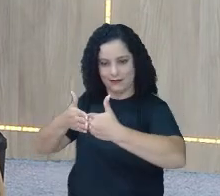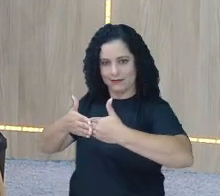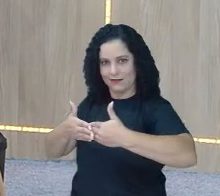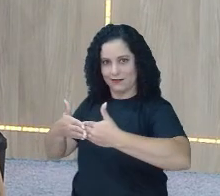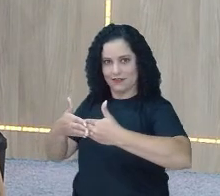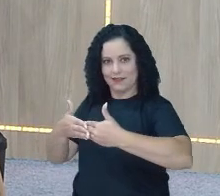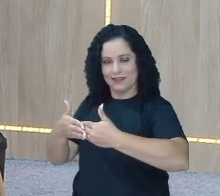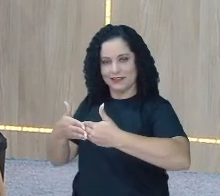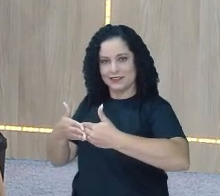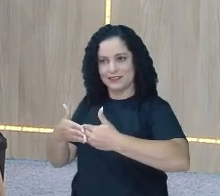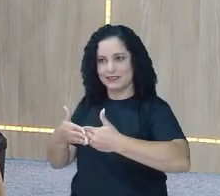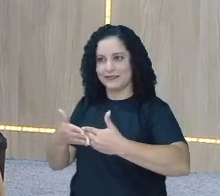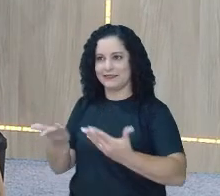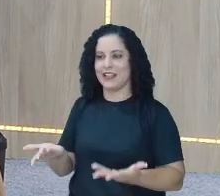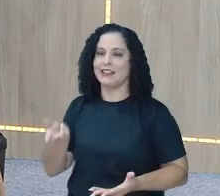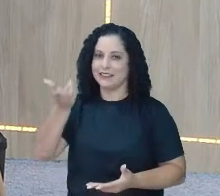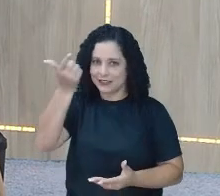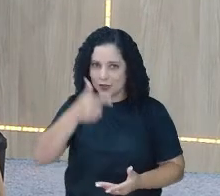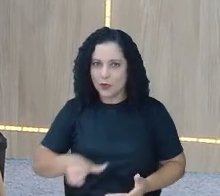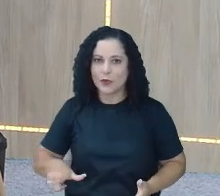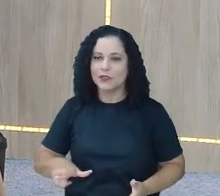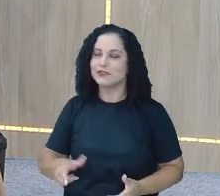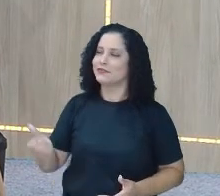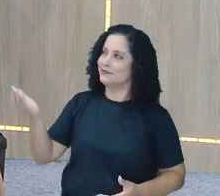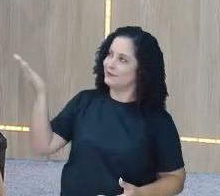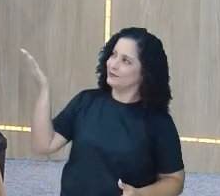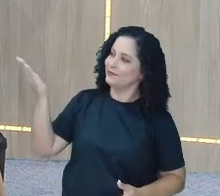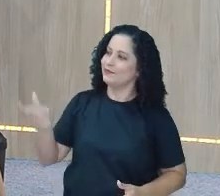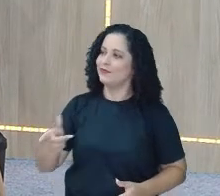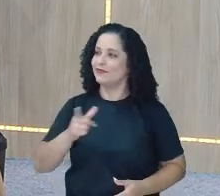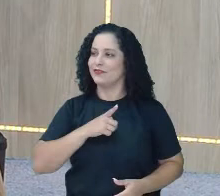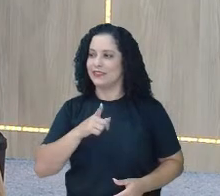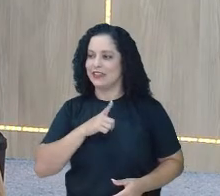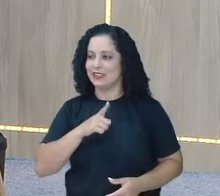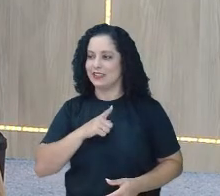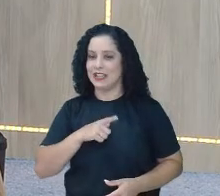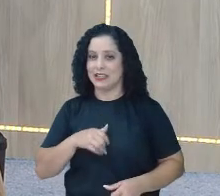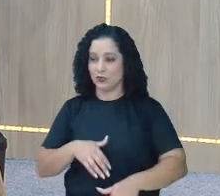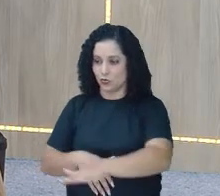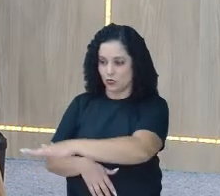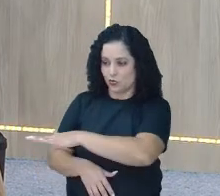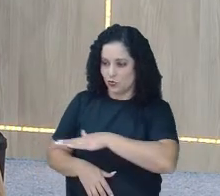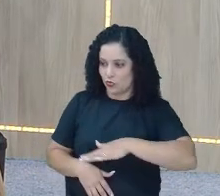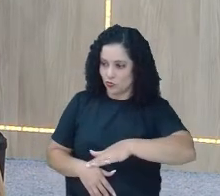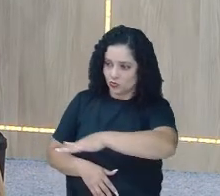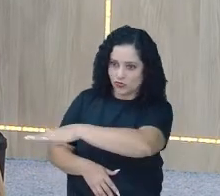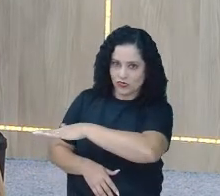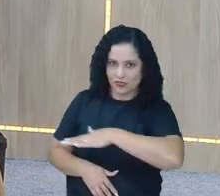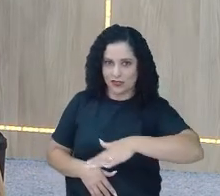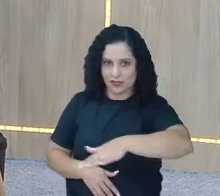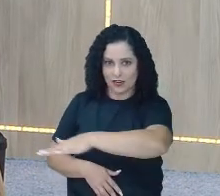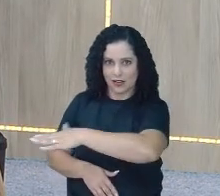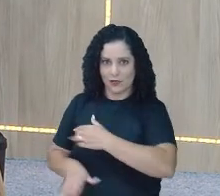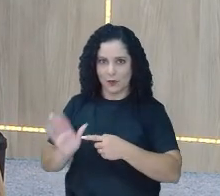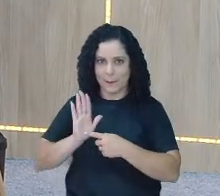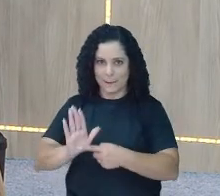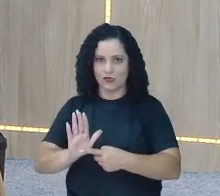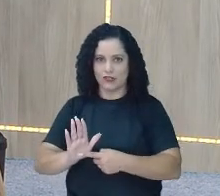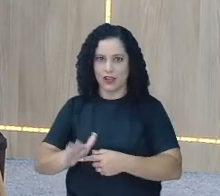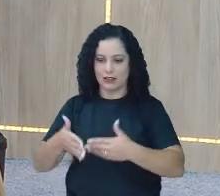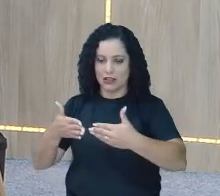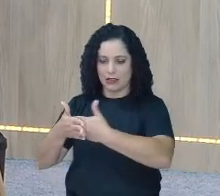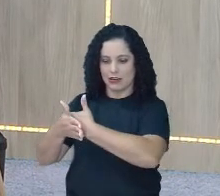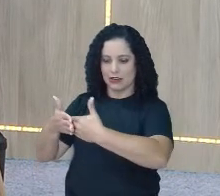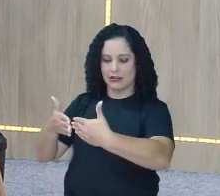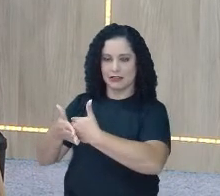Pedro, já aparecendo de novo no layout. A gente tem aí no desenho do próprio chão esse tipo de angulação aparecendo. Top